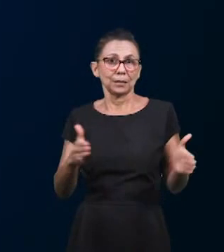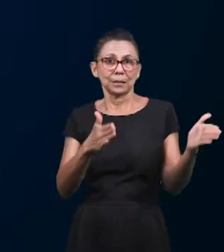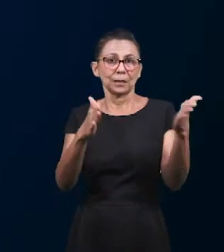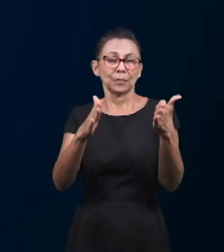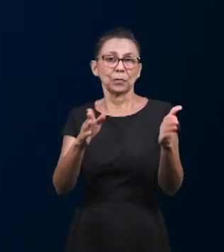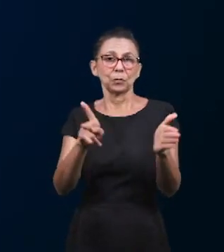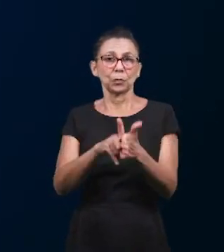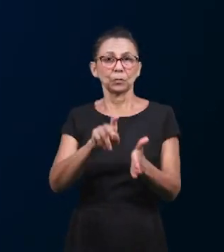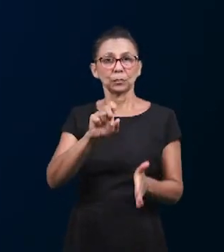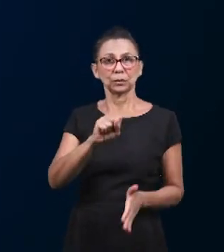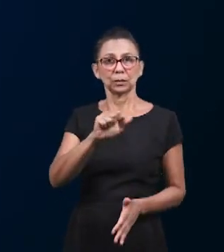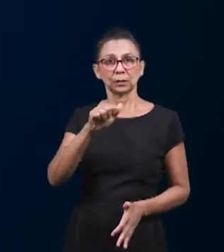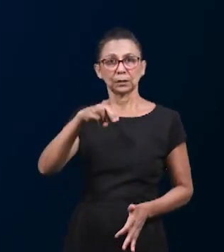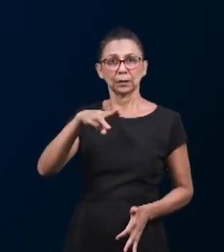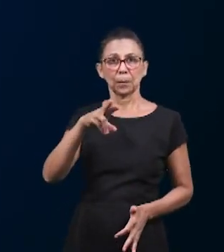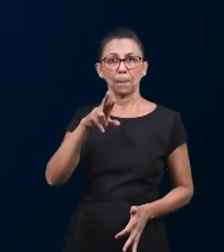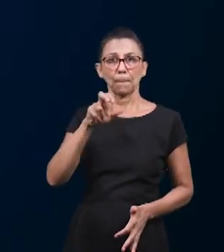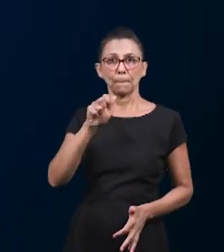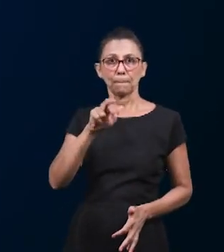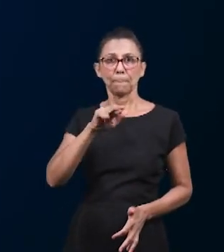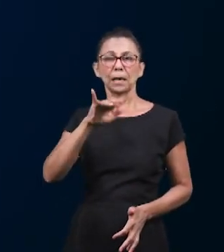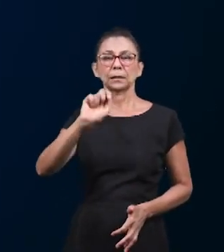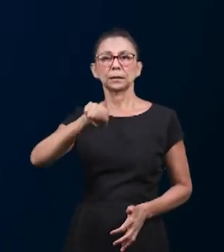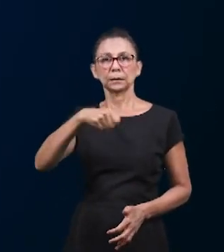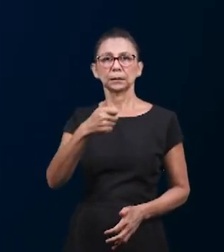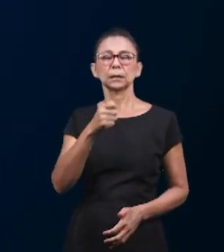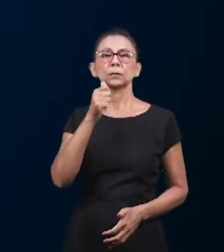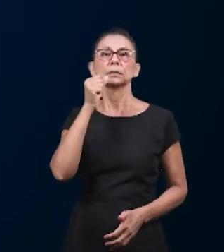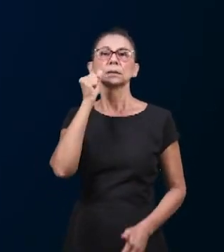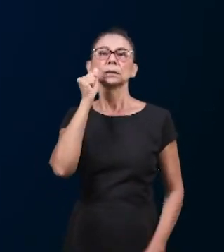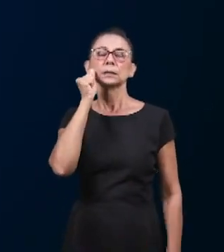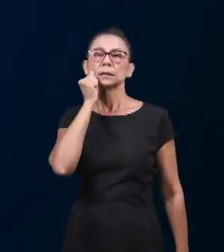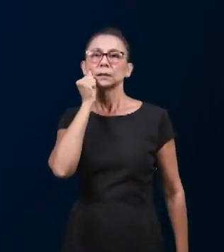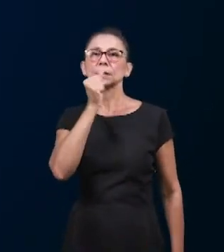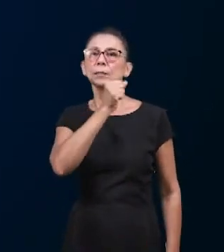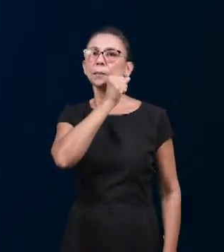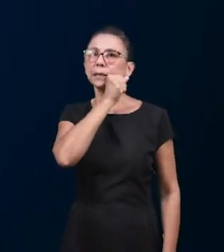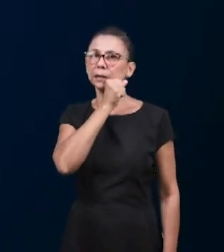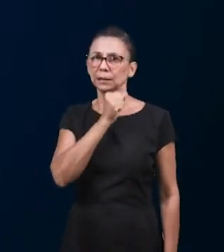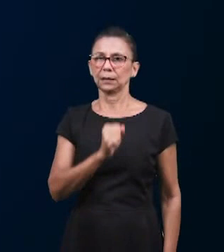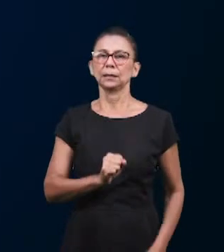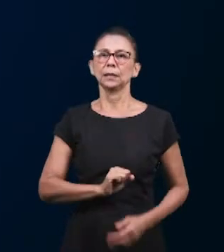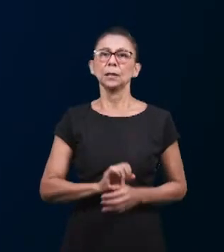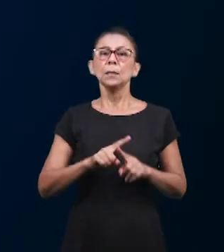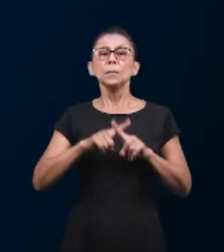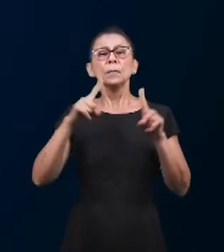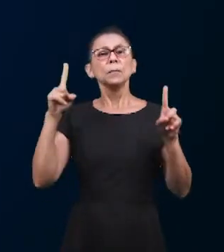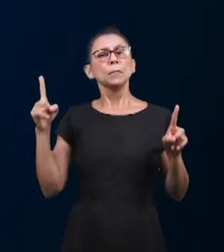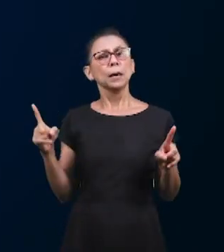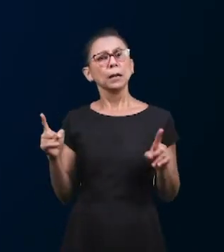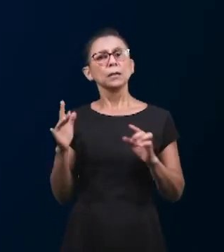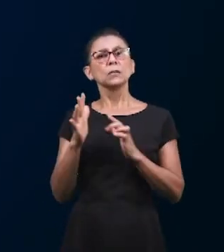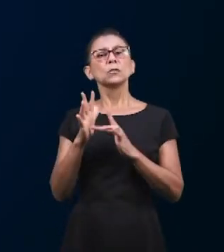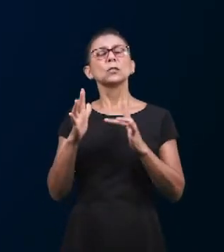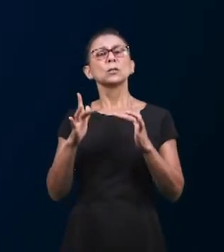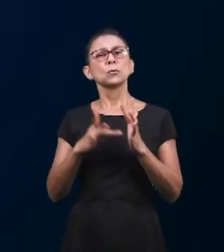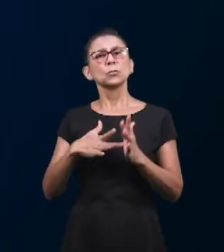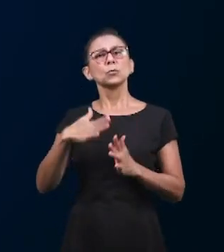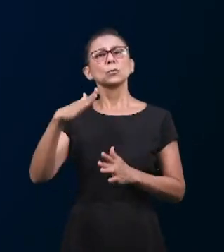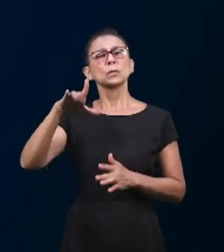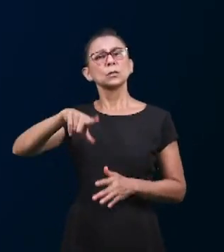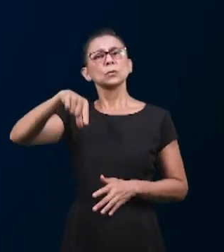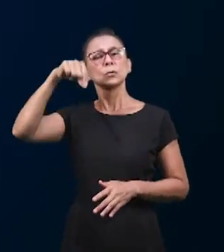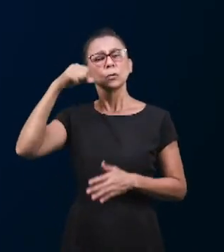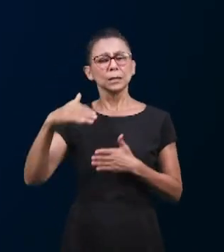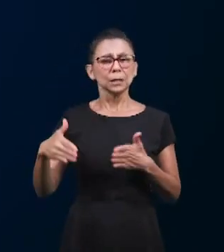impuros. Esse caminho ele foi escolhido por Jesus pela presciência de Deus Pai, que